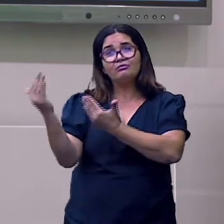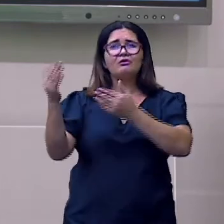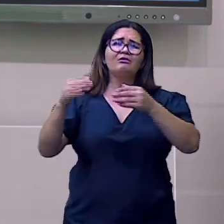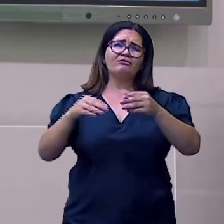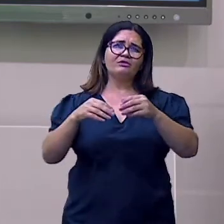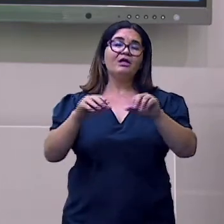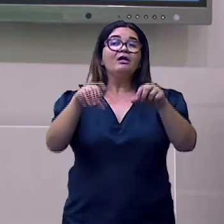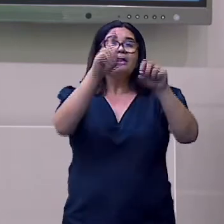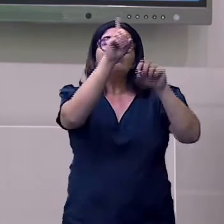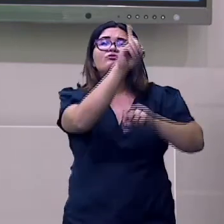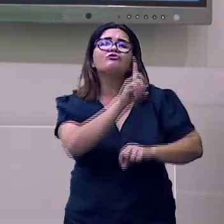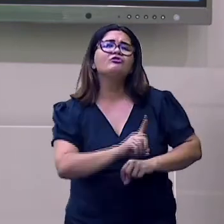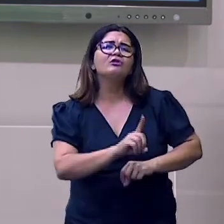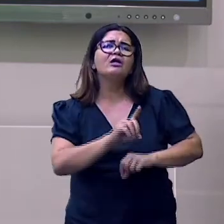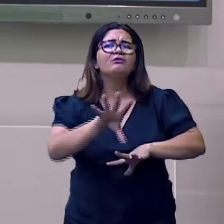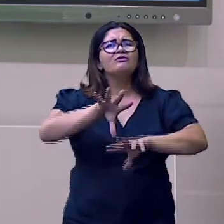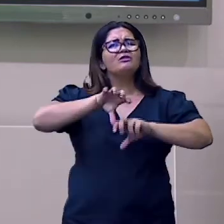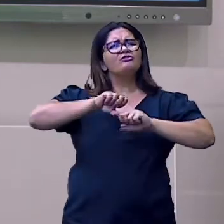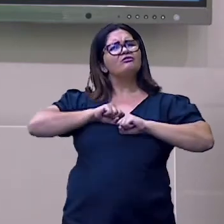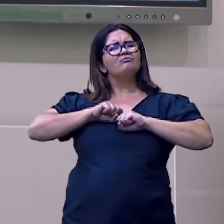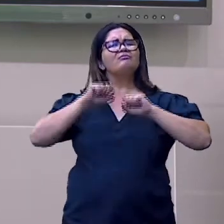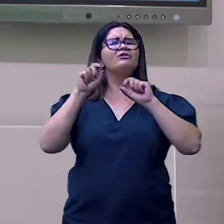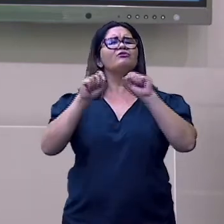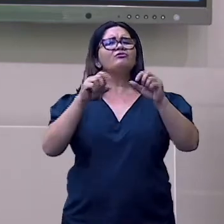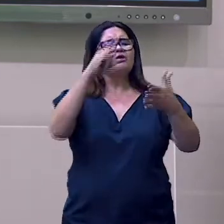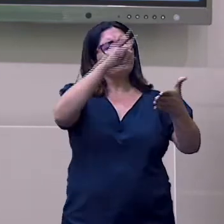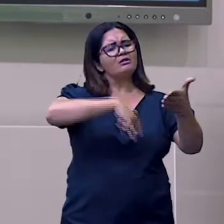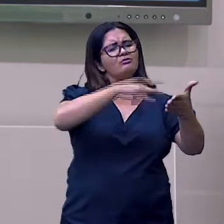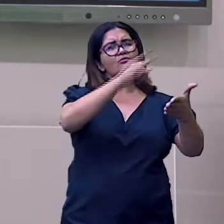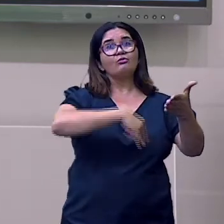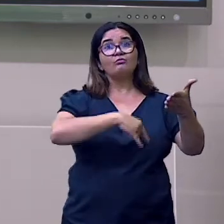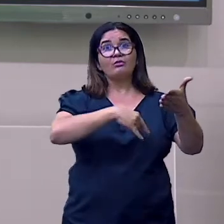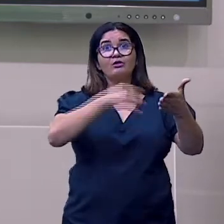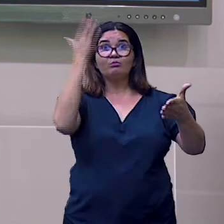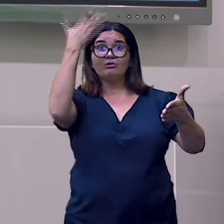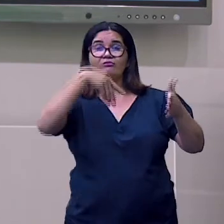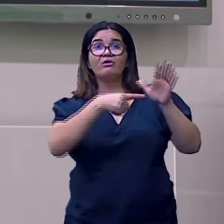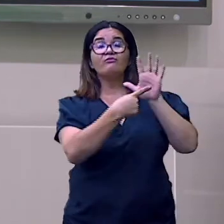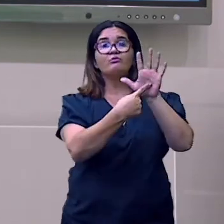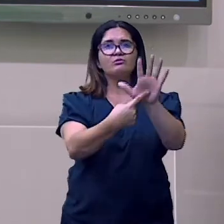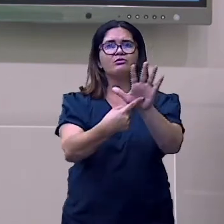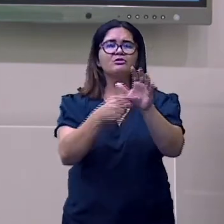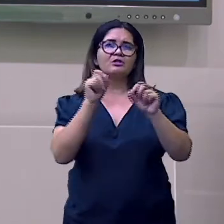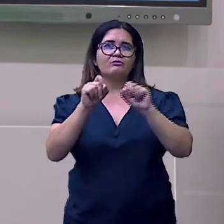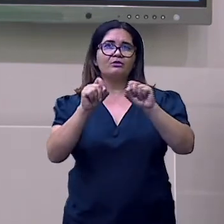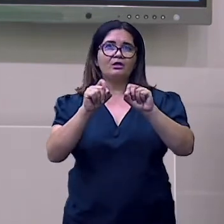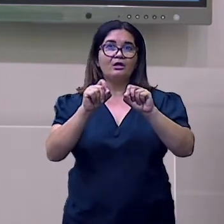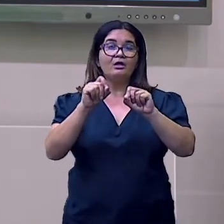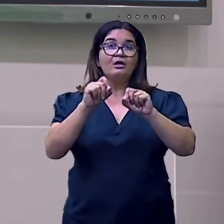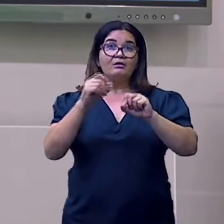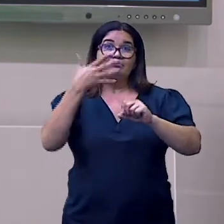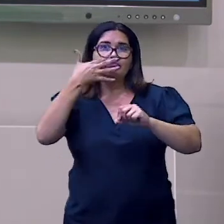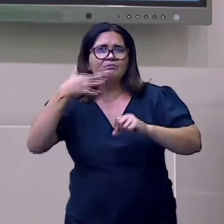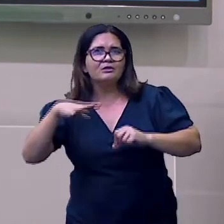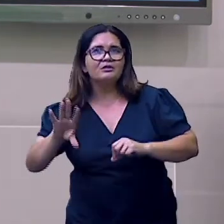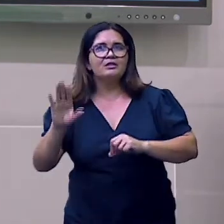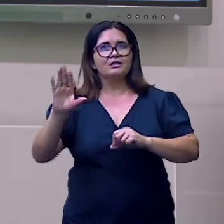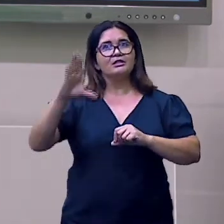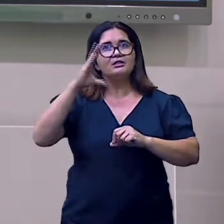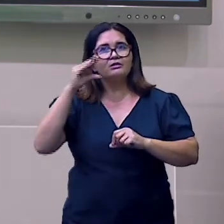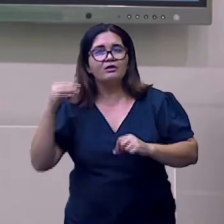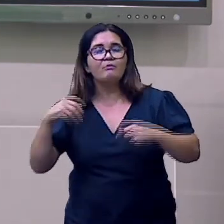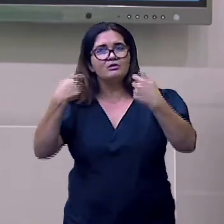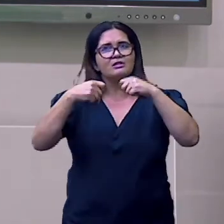direitos adquiridos nesse documento é o dever ao estudo e ao não trabalho na infância e